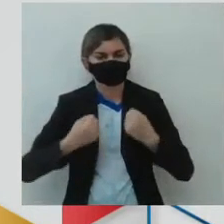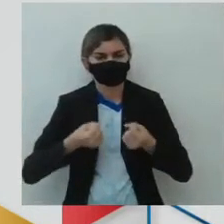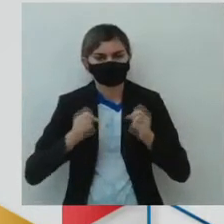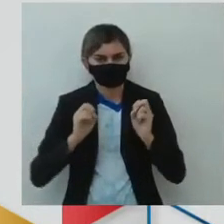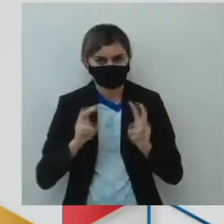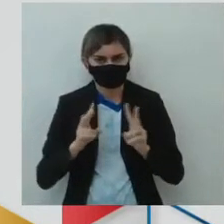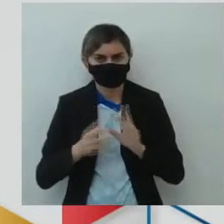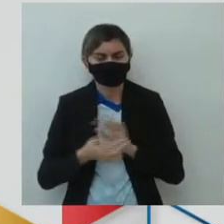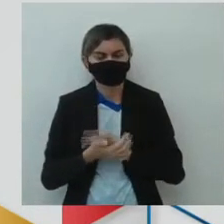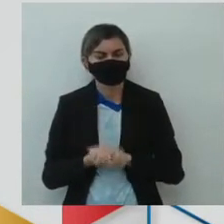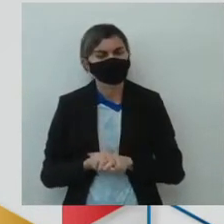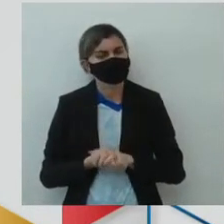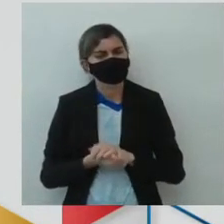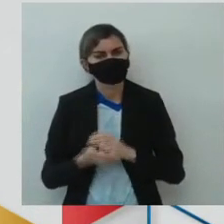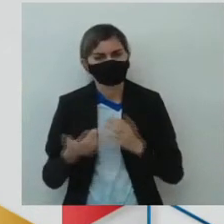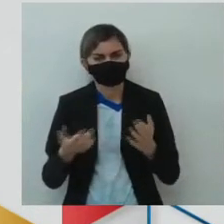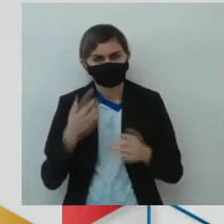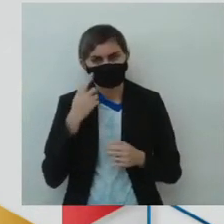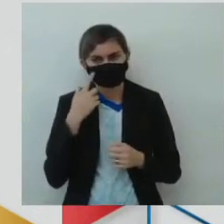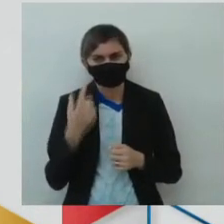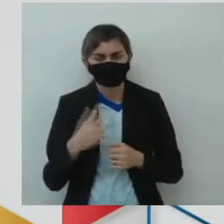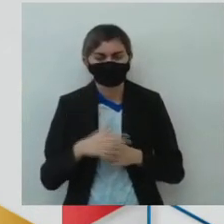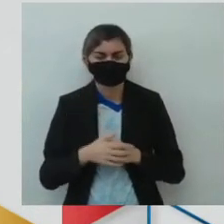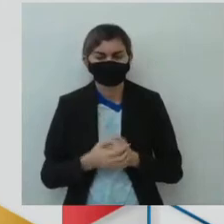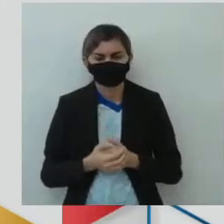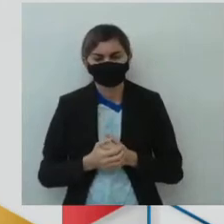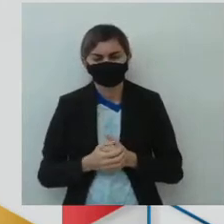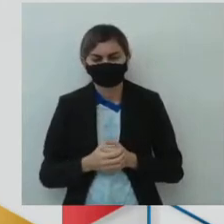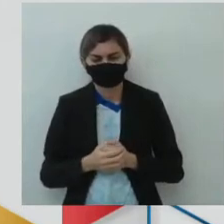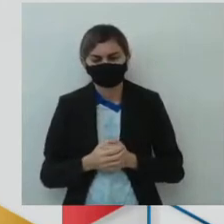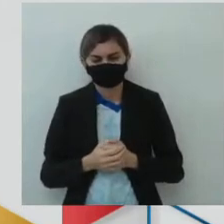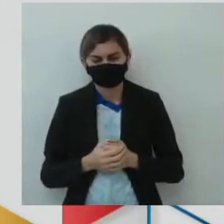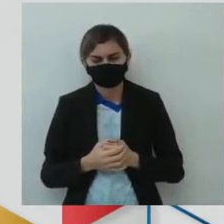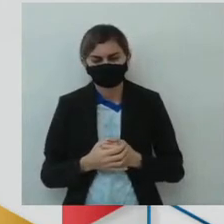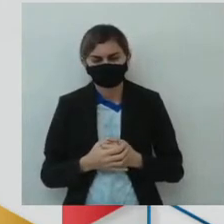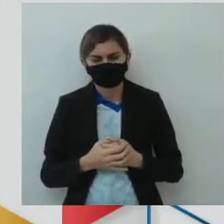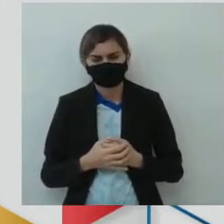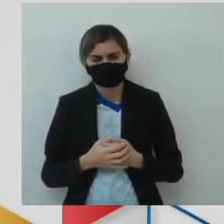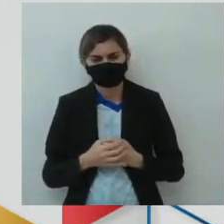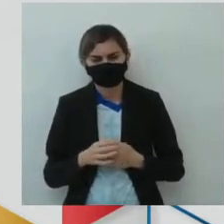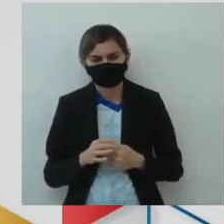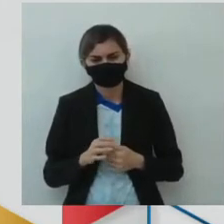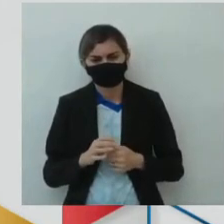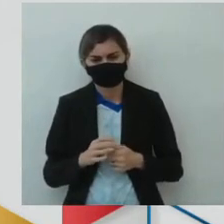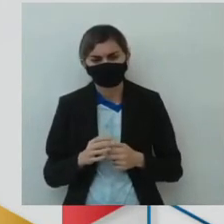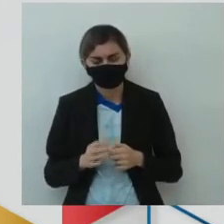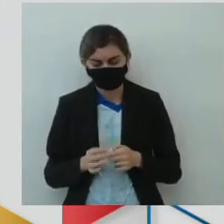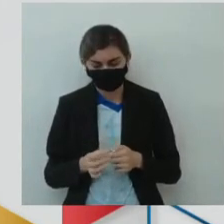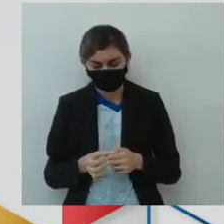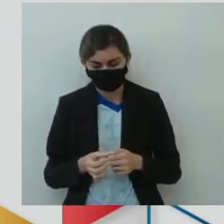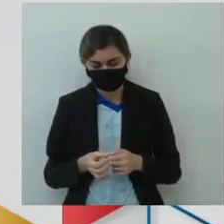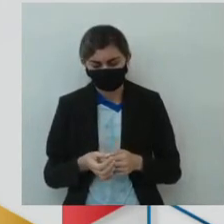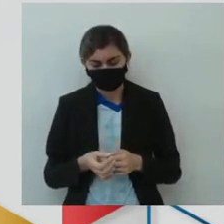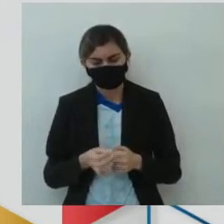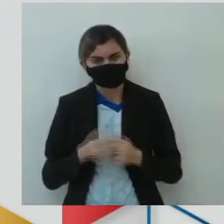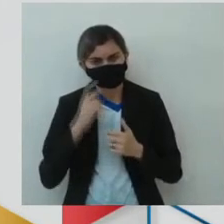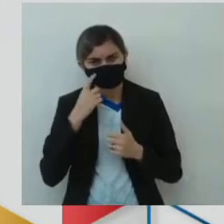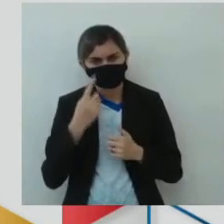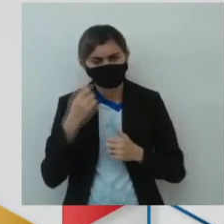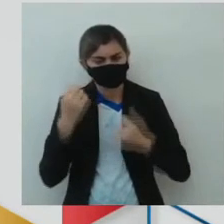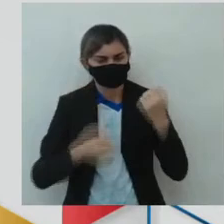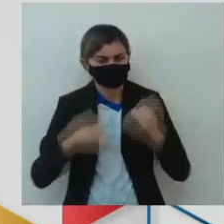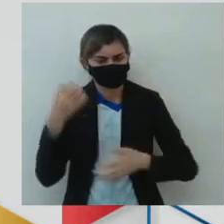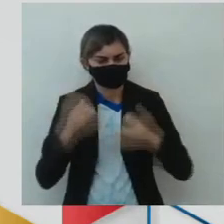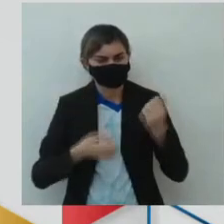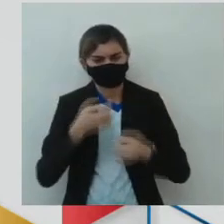Ok esse igual isso rite no livro nesse curso e Stitch a balsa Oi eleoni to begin